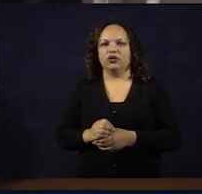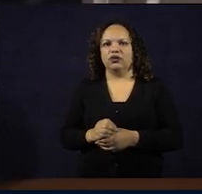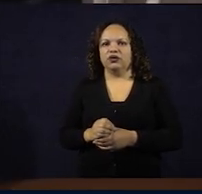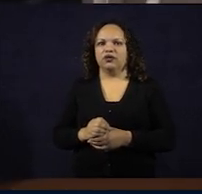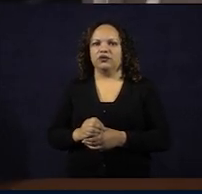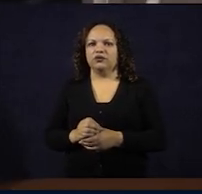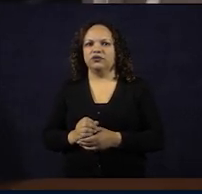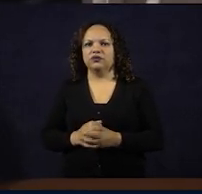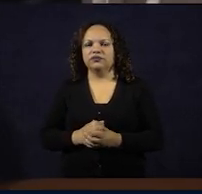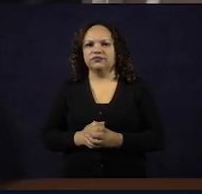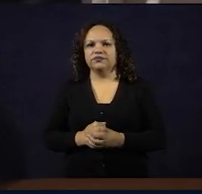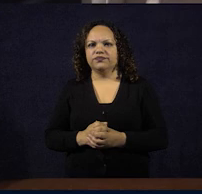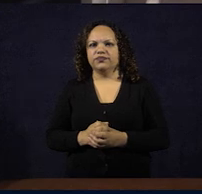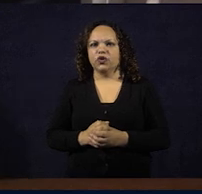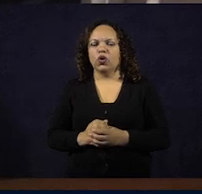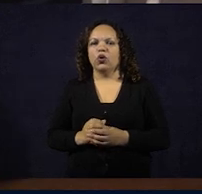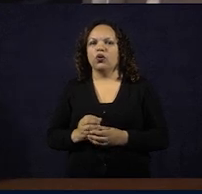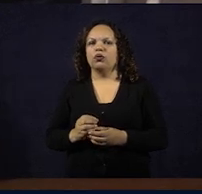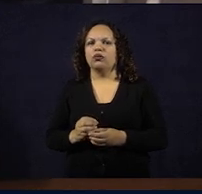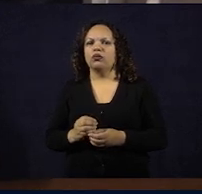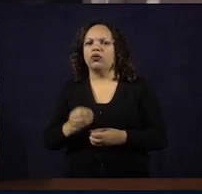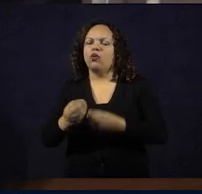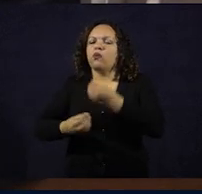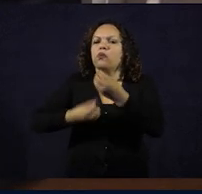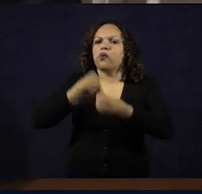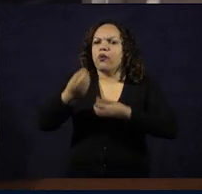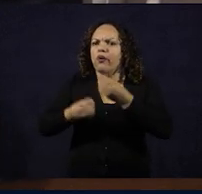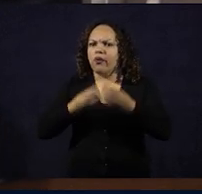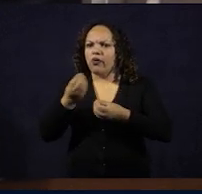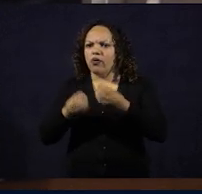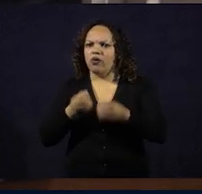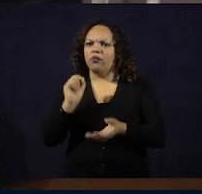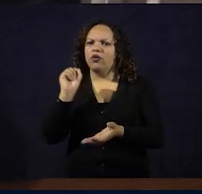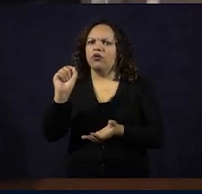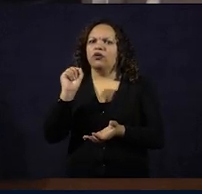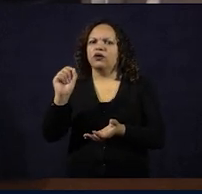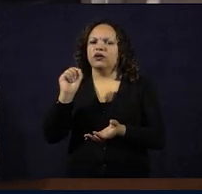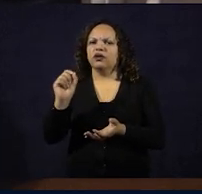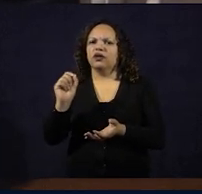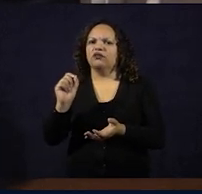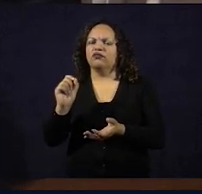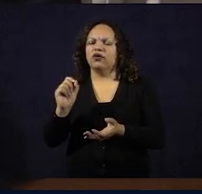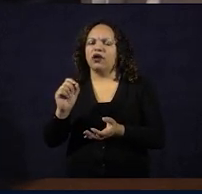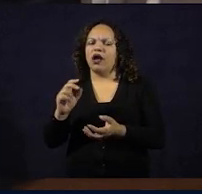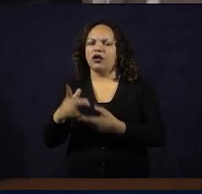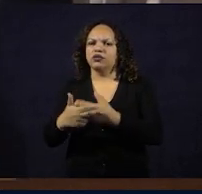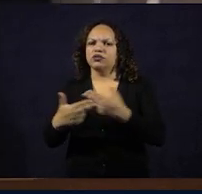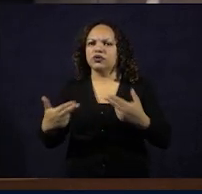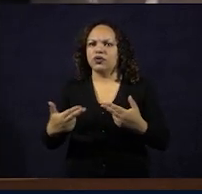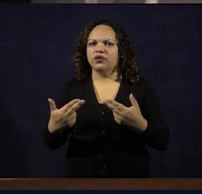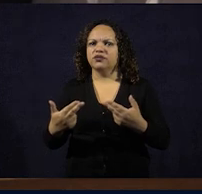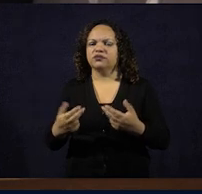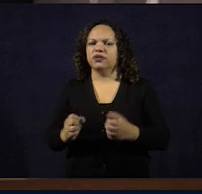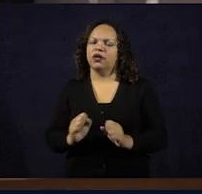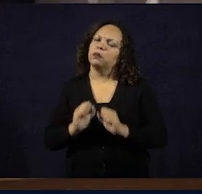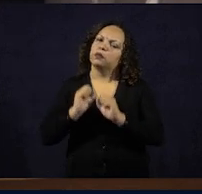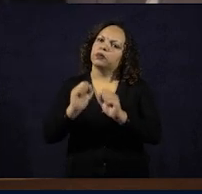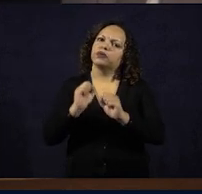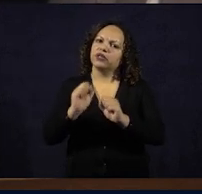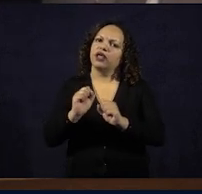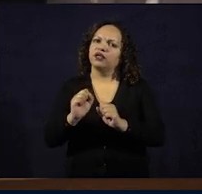que que Quais foram os fatores mais relevantes para que vocês pudessem